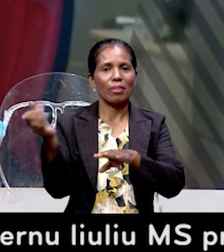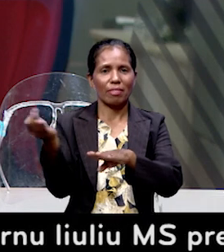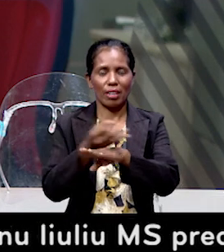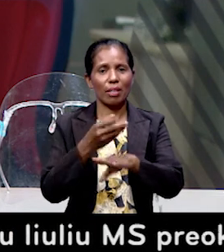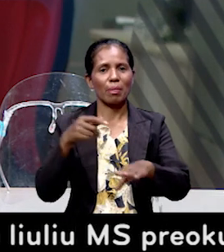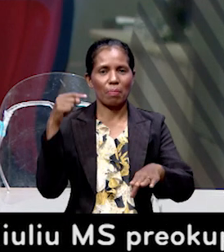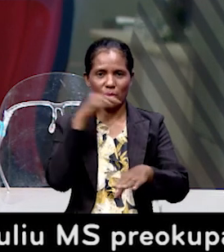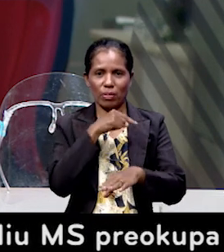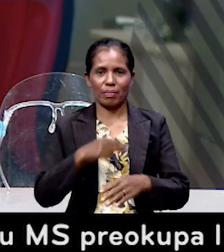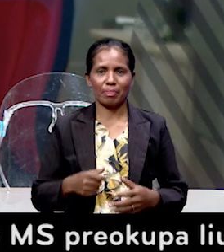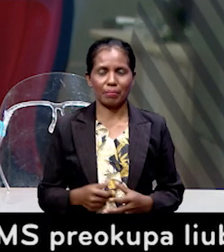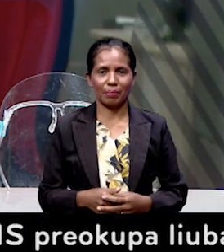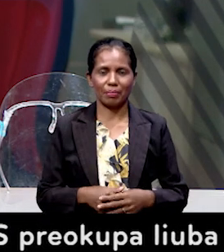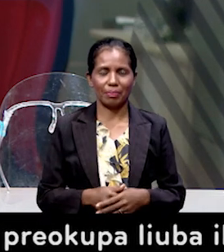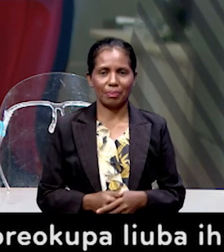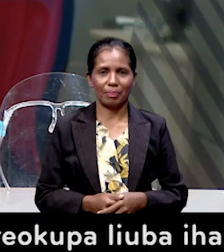documentos.